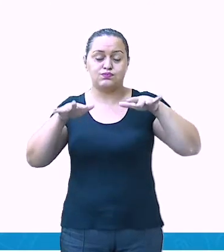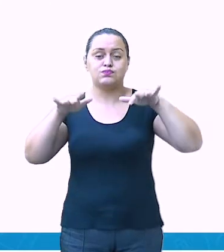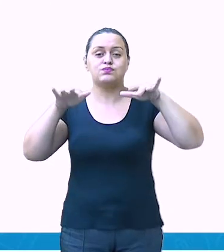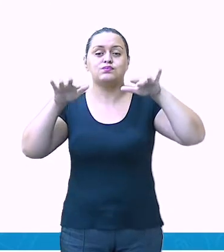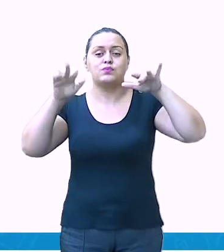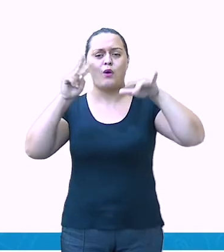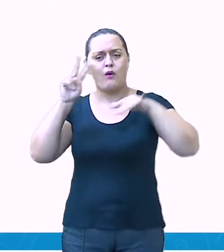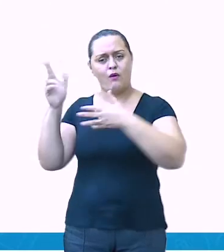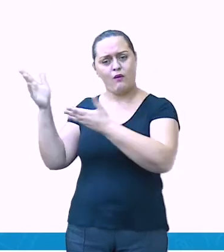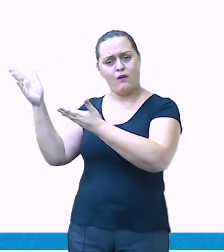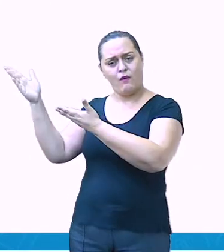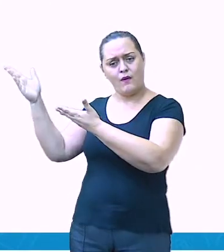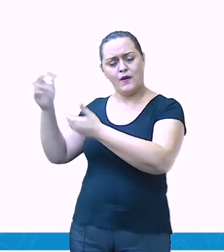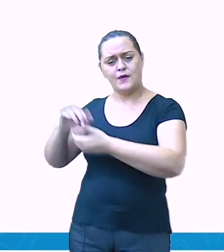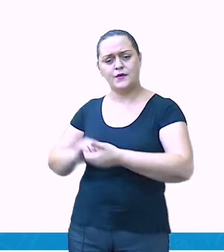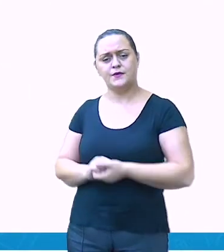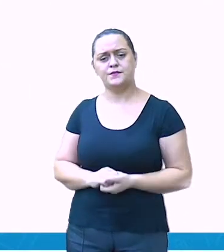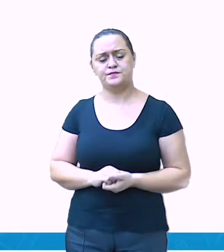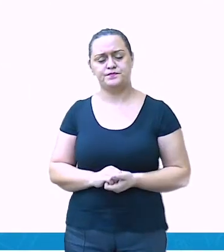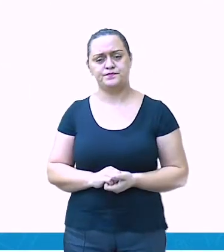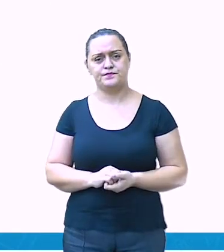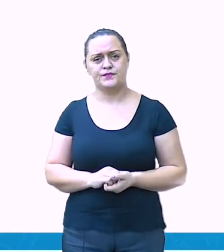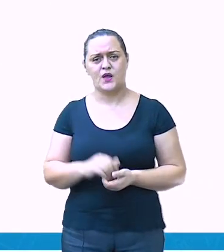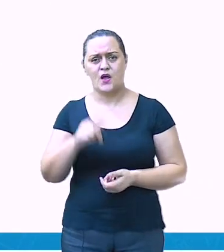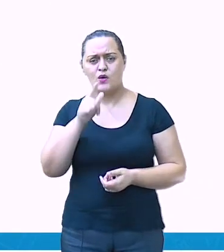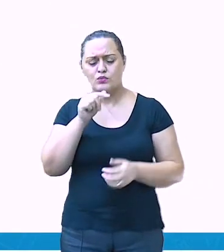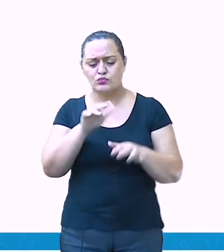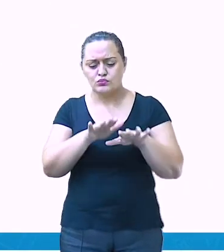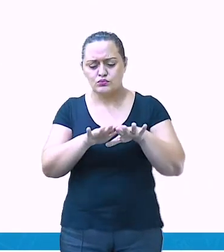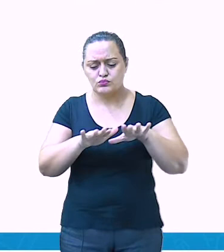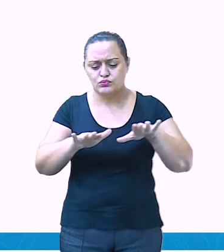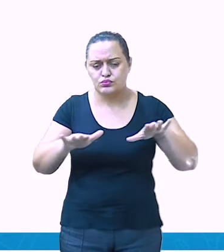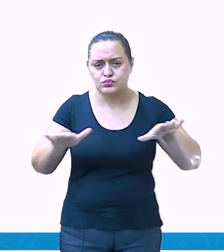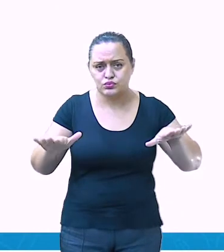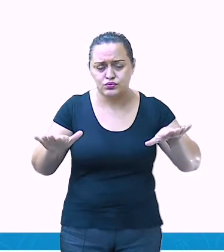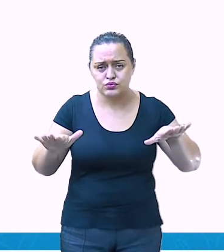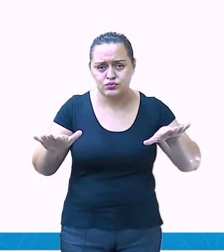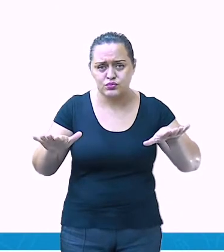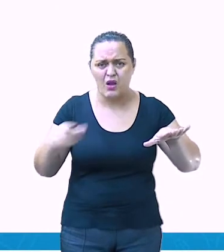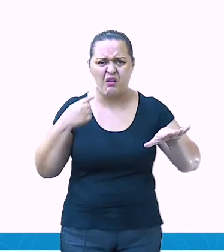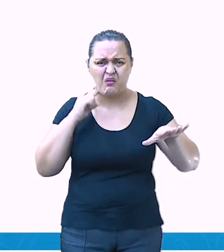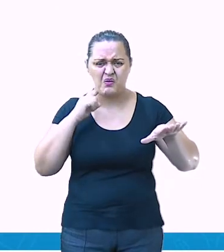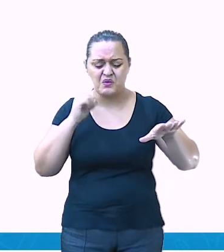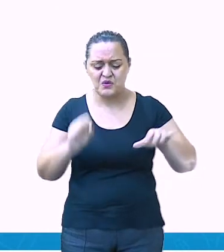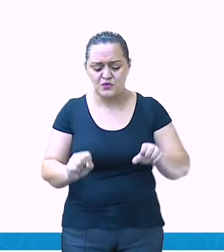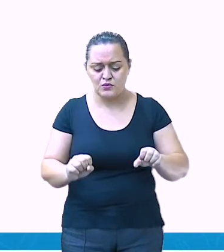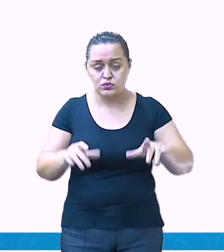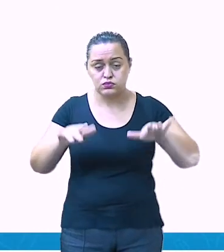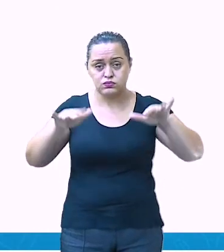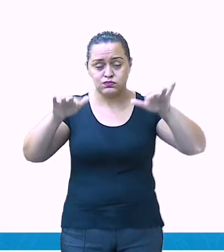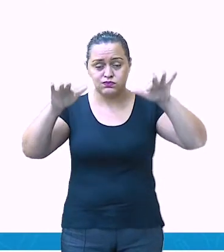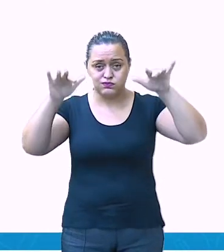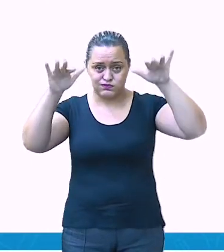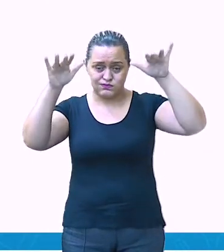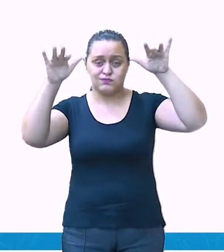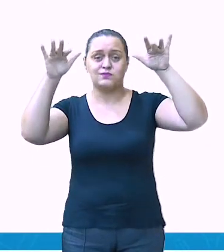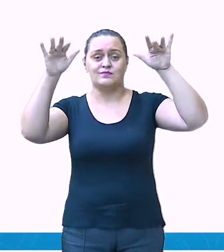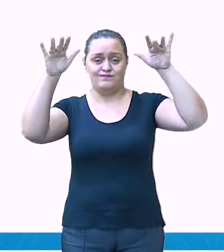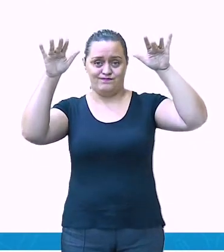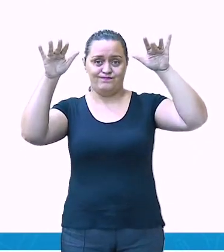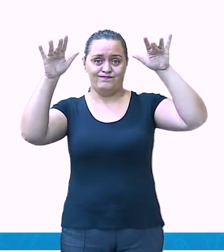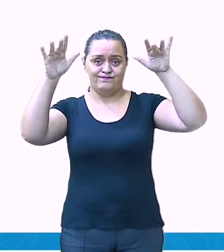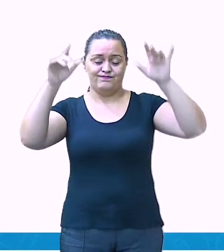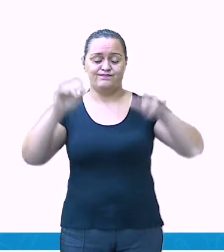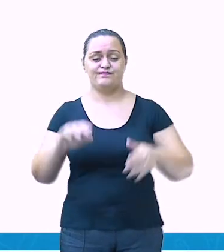leito natural, ele vai invadir os espaços que antes até poderiam ser dele e que hoje estão